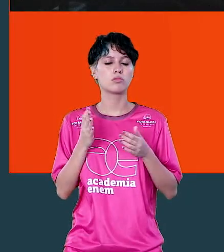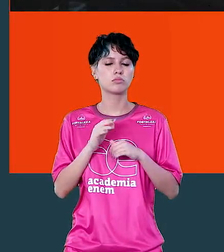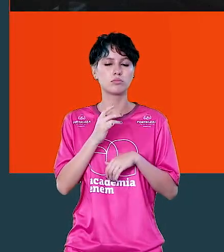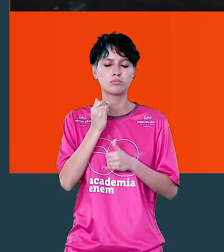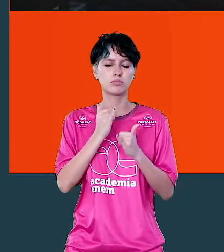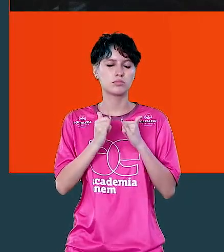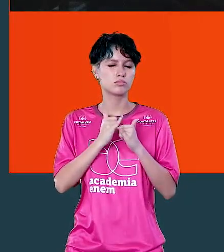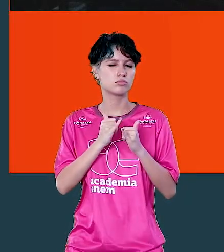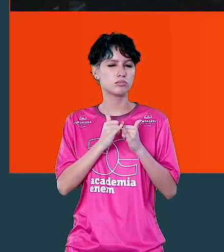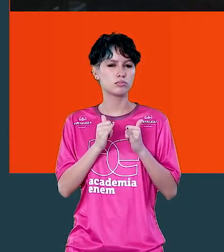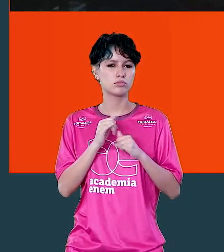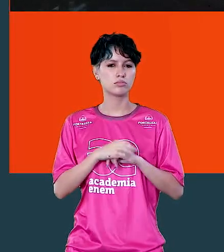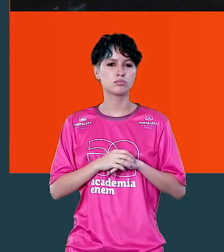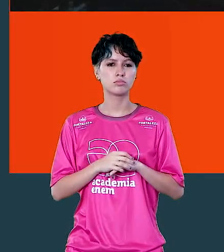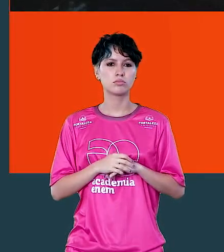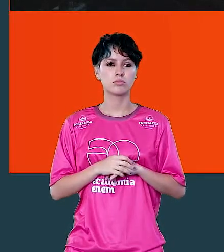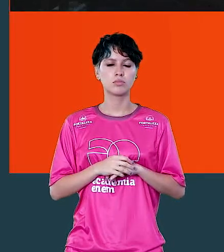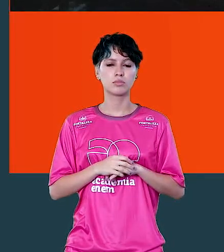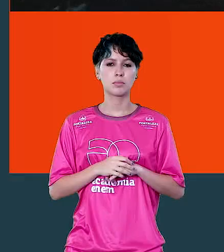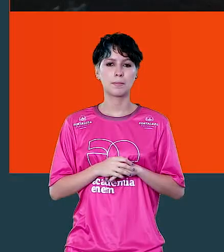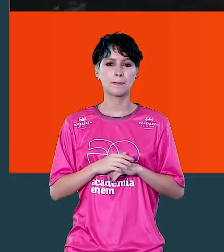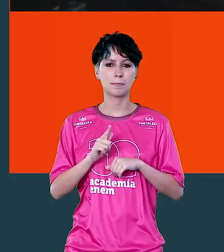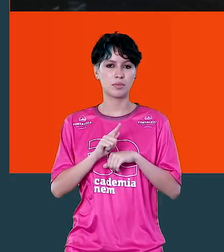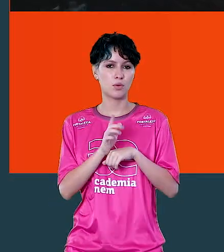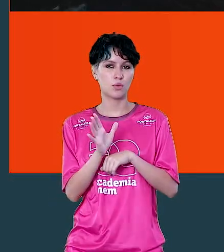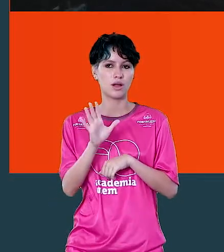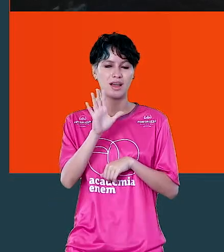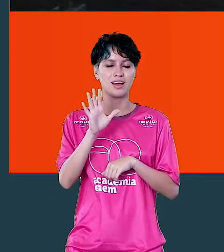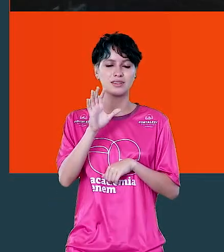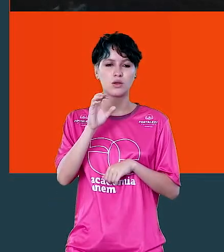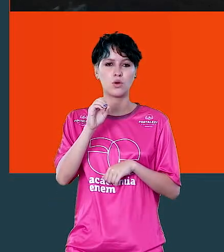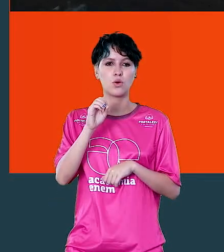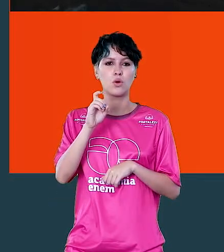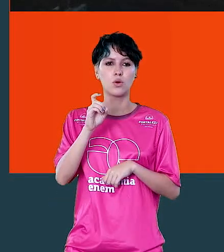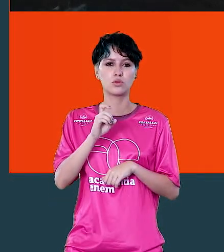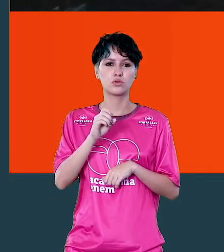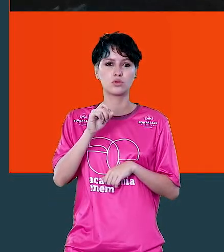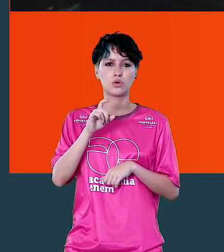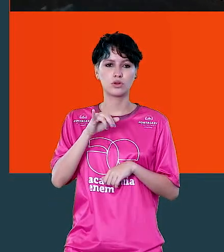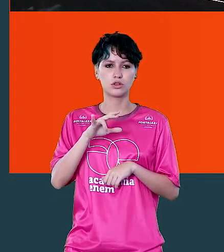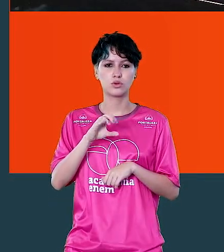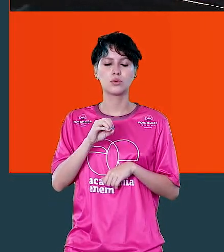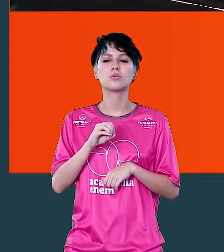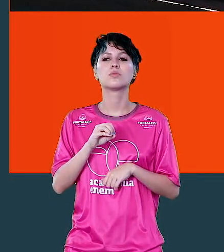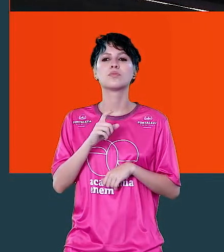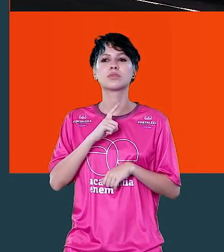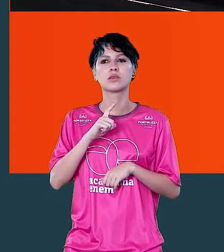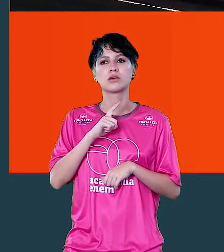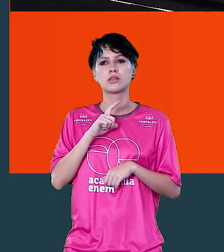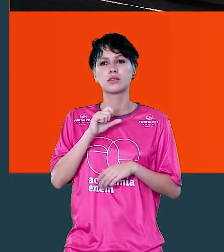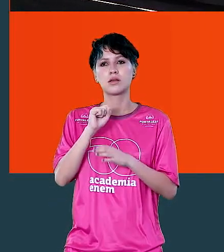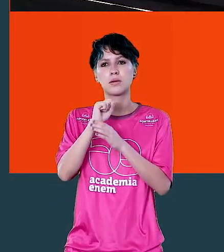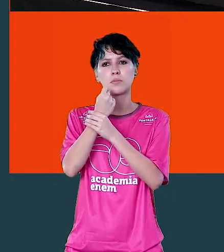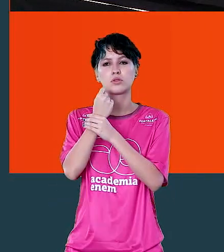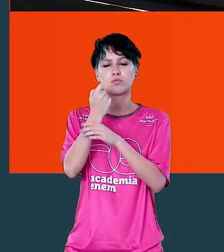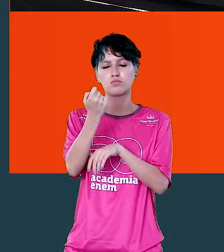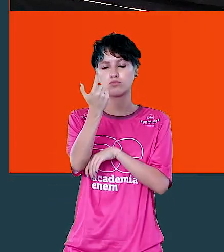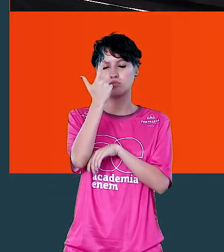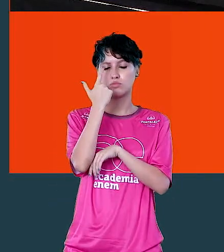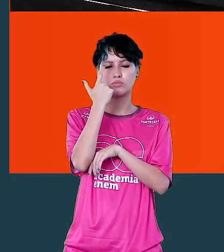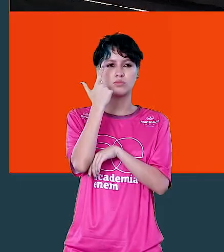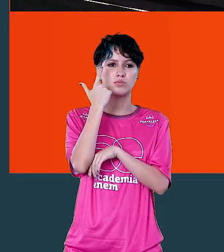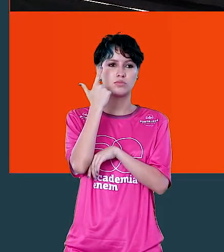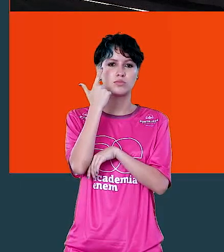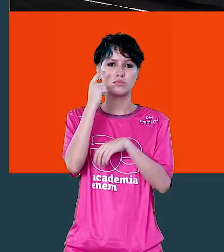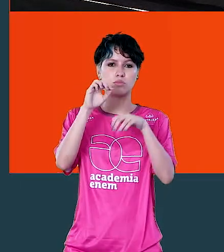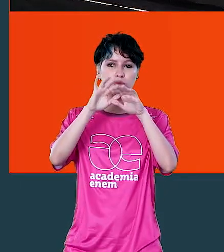oxigênio? O ozônio, perfeito. Lá na camada de ozônio que protege a gente contra os raios ultravioleta, né? Aqui, ó. Esse